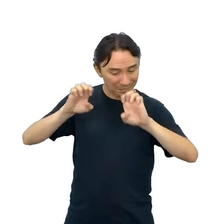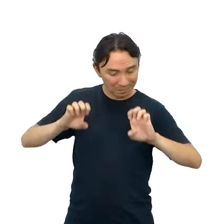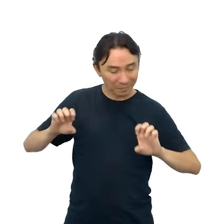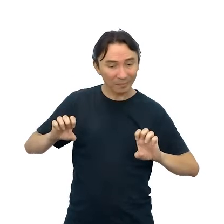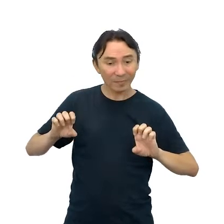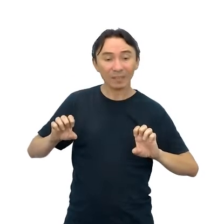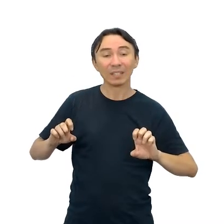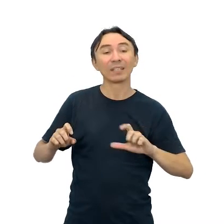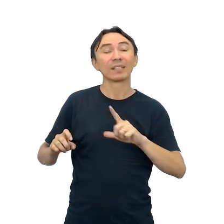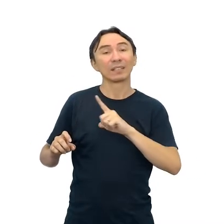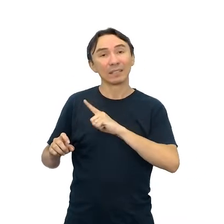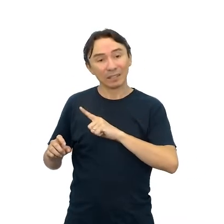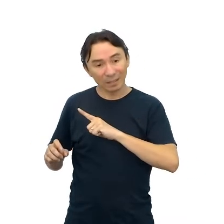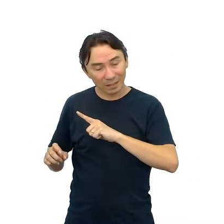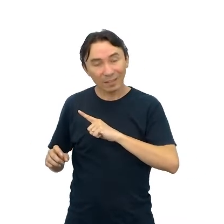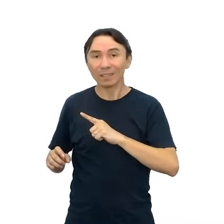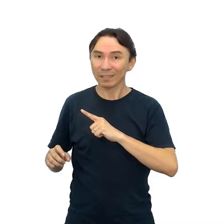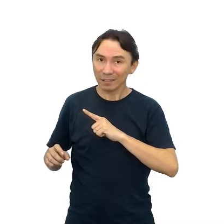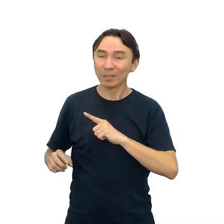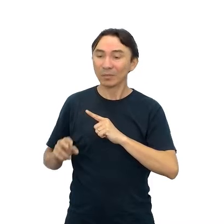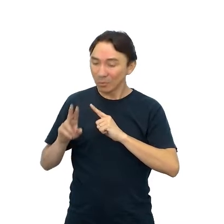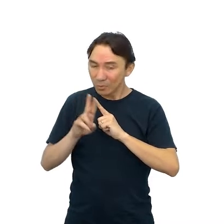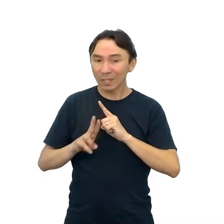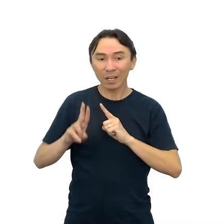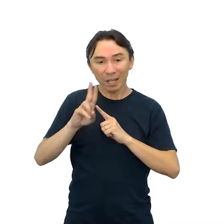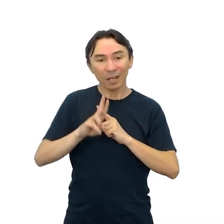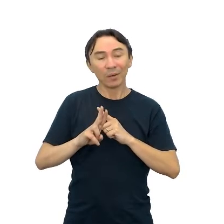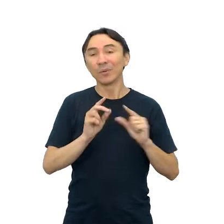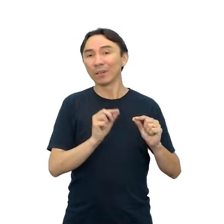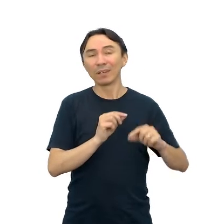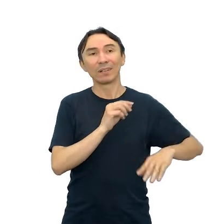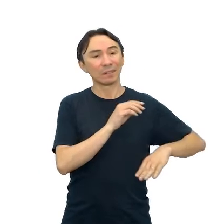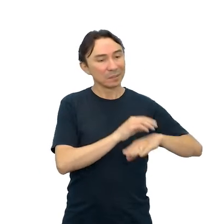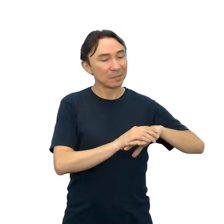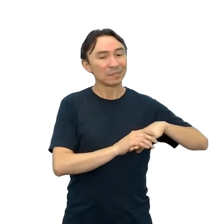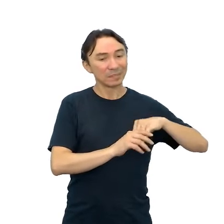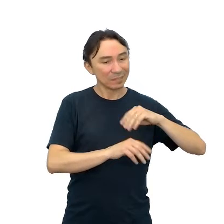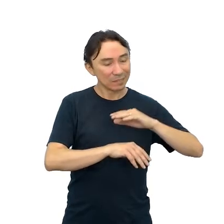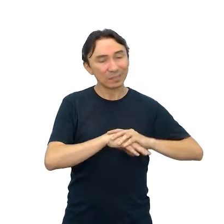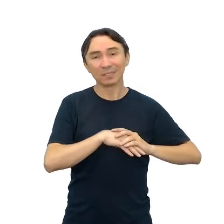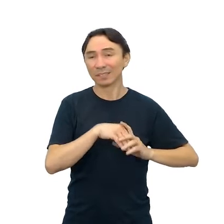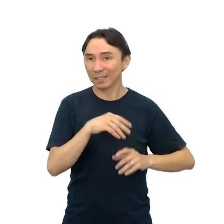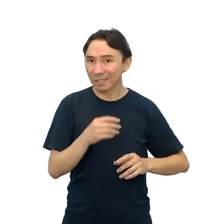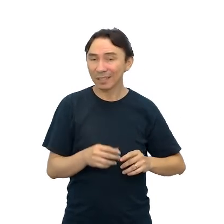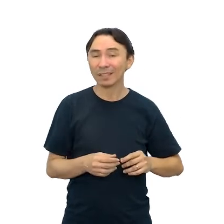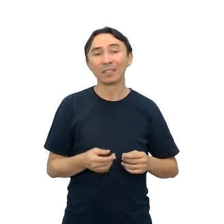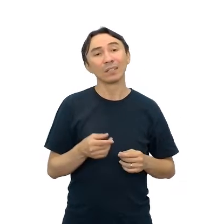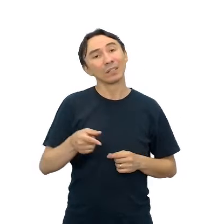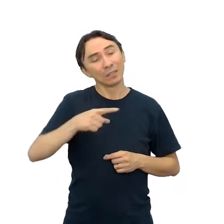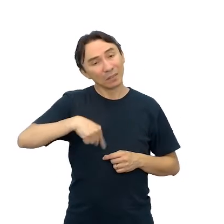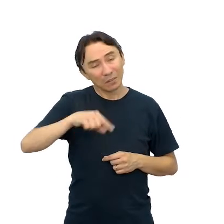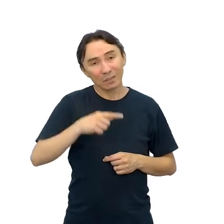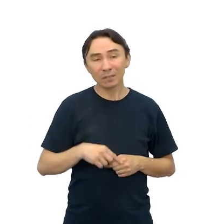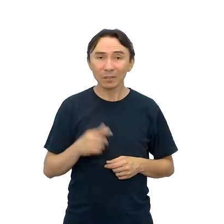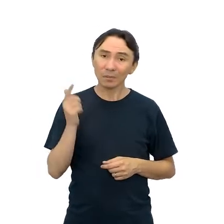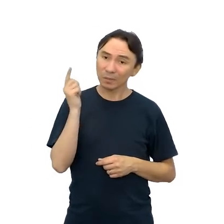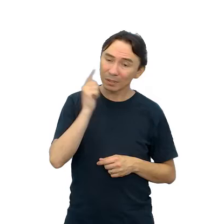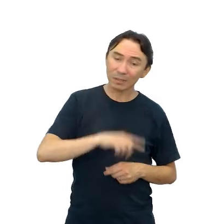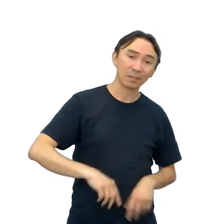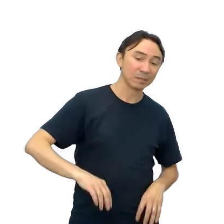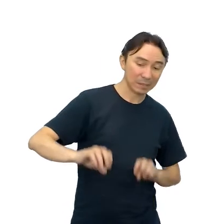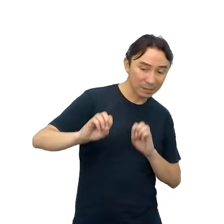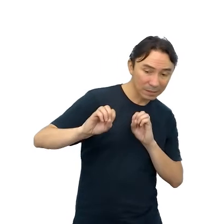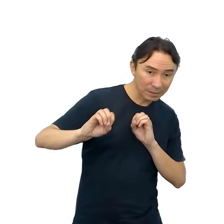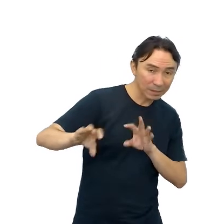das funções executivas para que nós possamos ter um processo de ensino e aprendizado. Então,